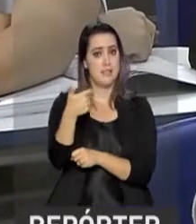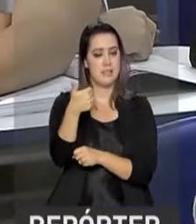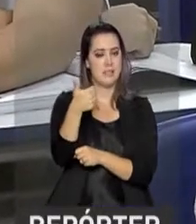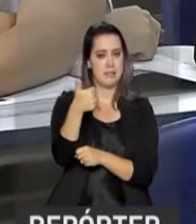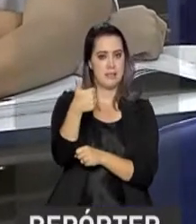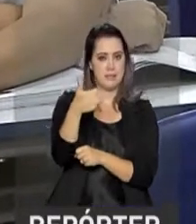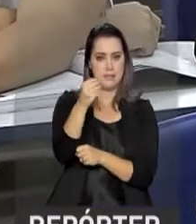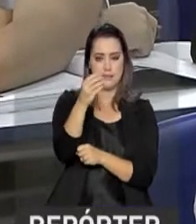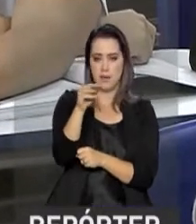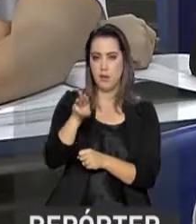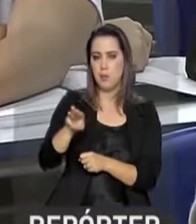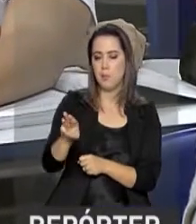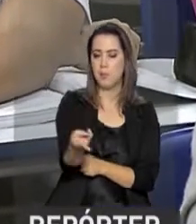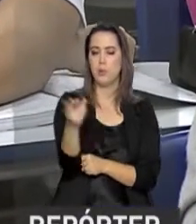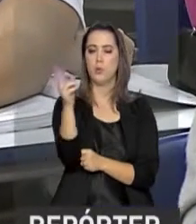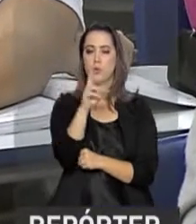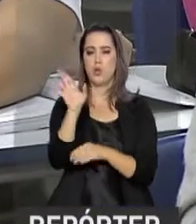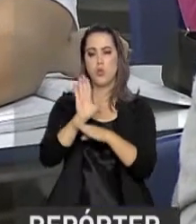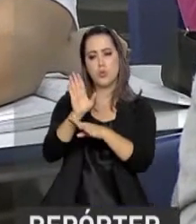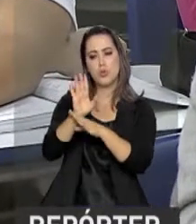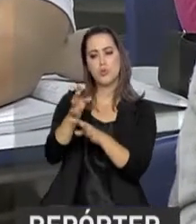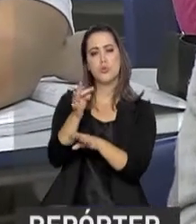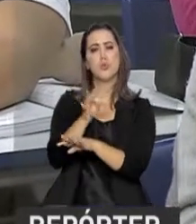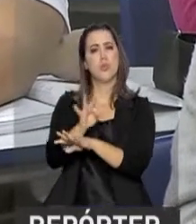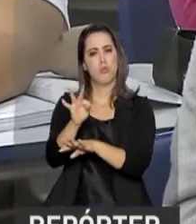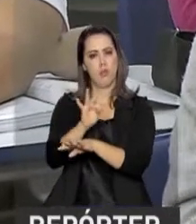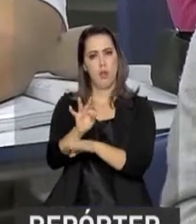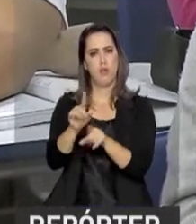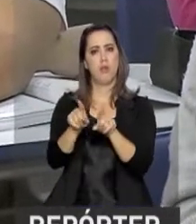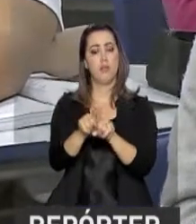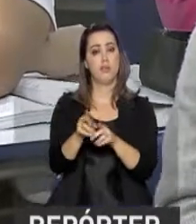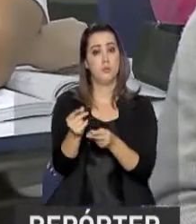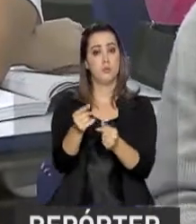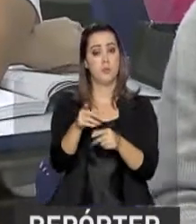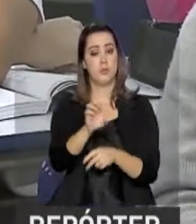o apoio técnico e financeiro aos estados, municípios e ao Distrito Federal.